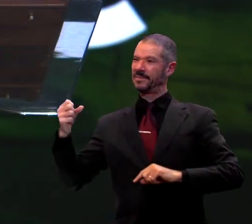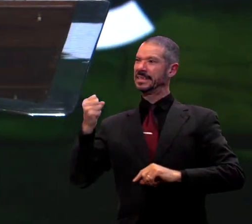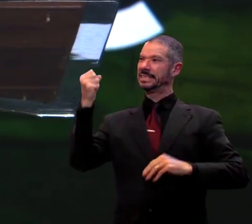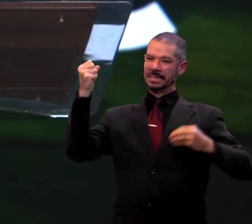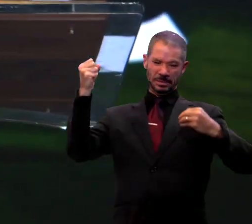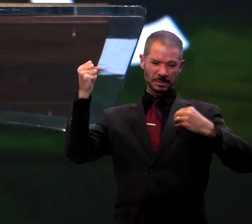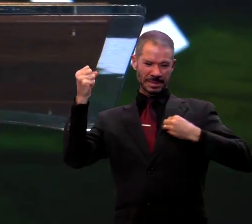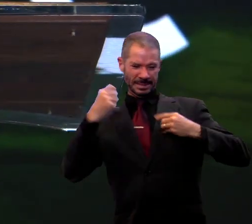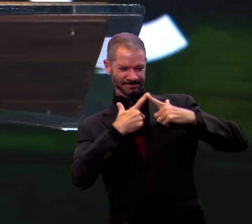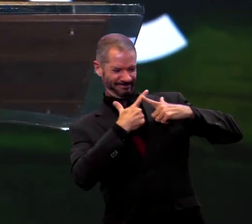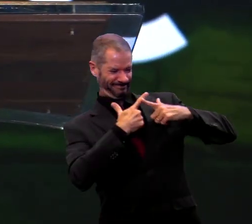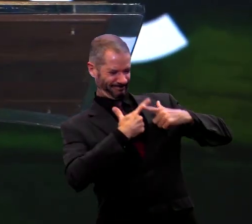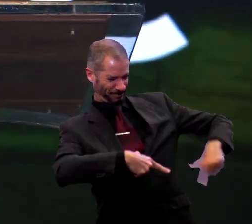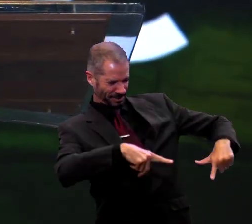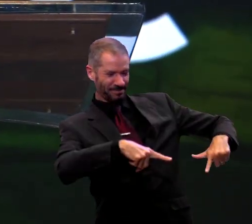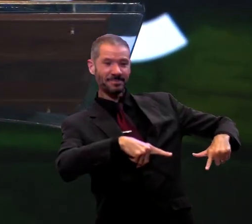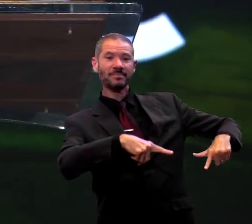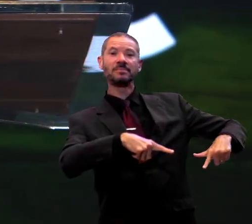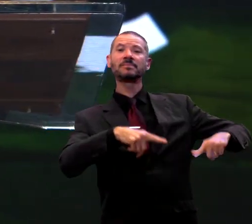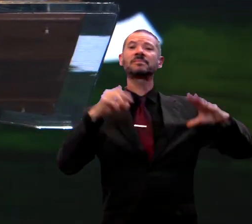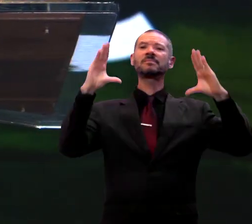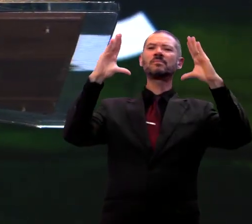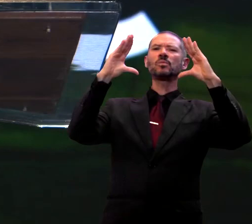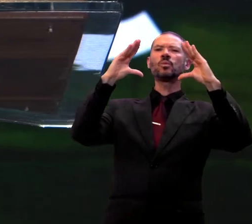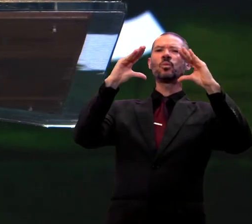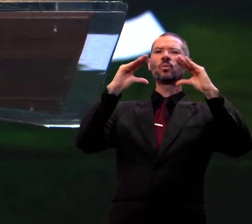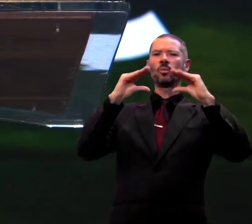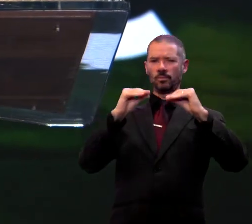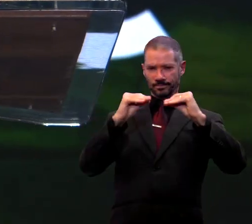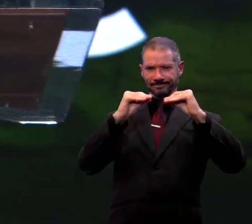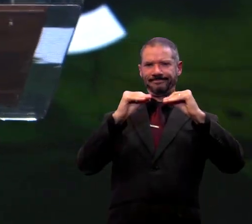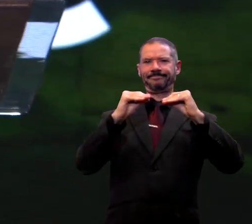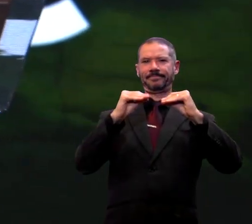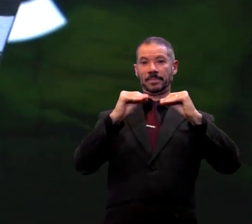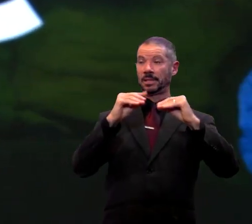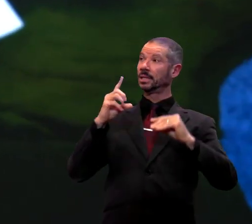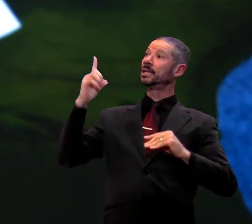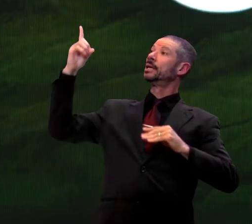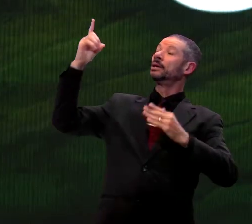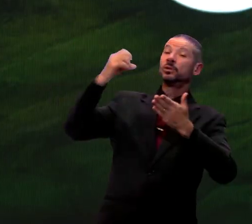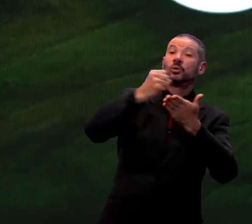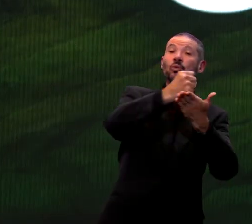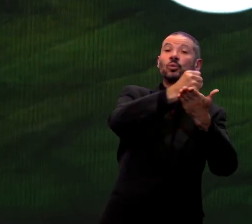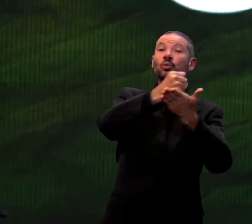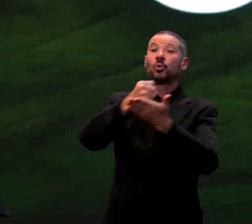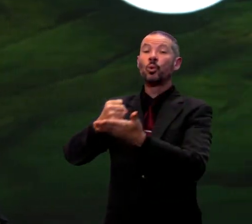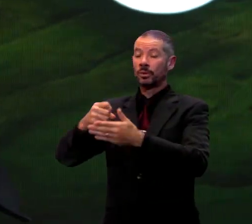da omissão. E nessa noite, Deus te trouxe a esse lugar.